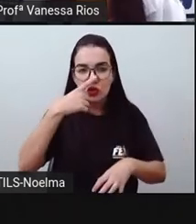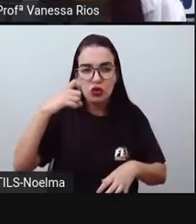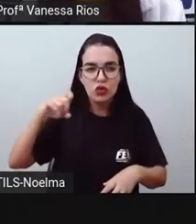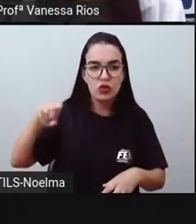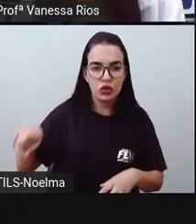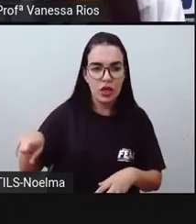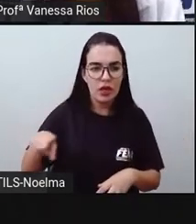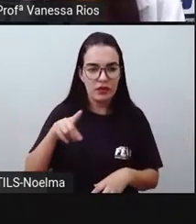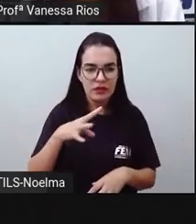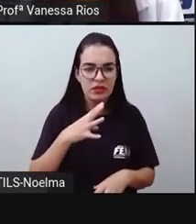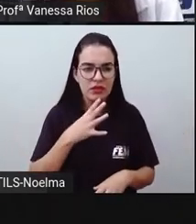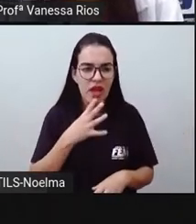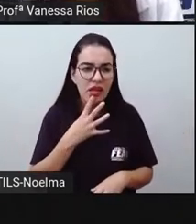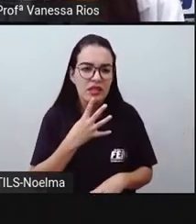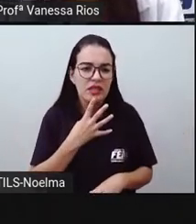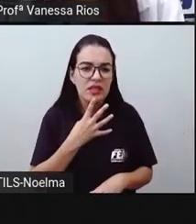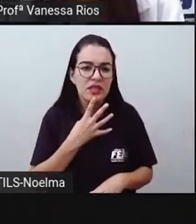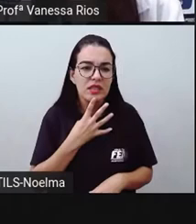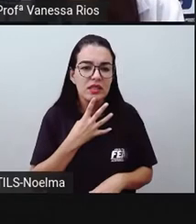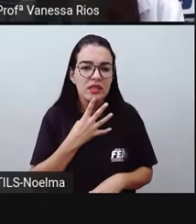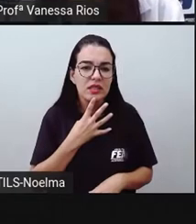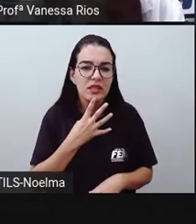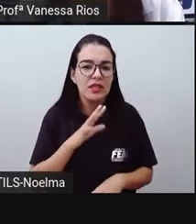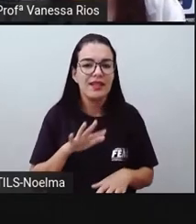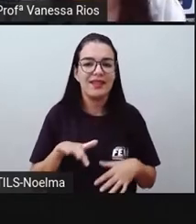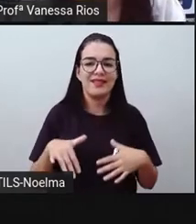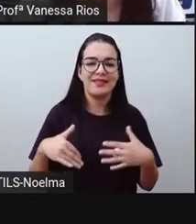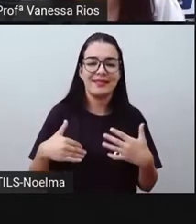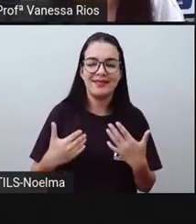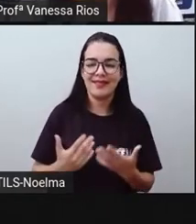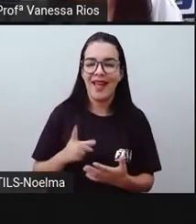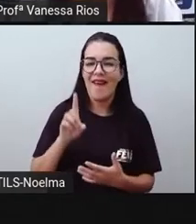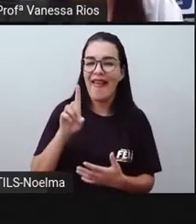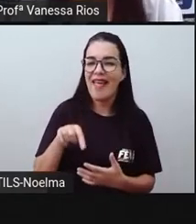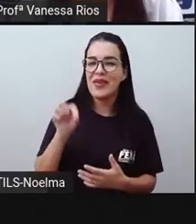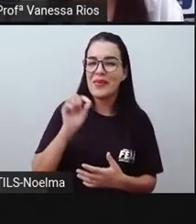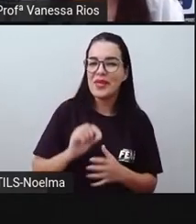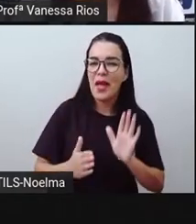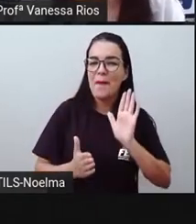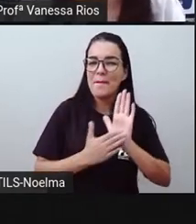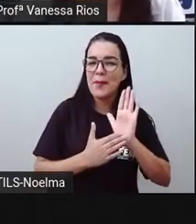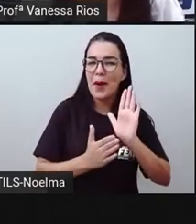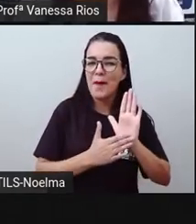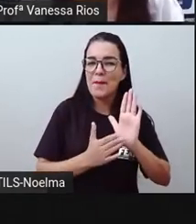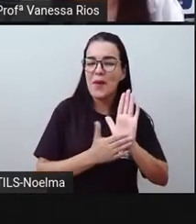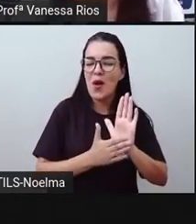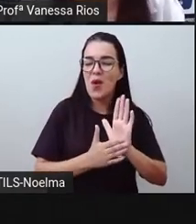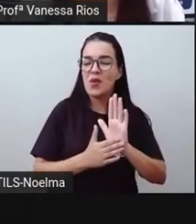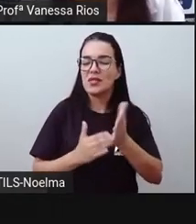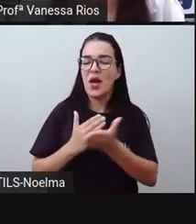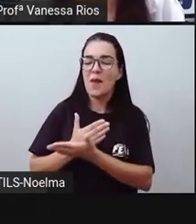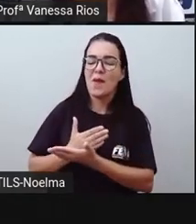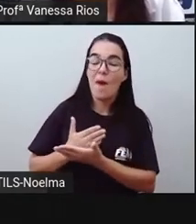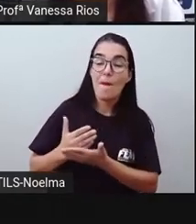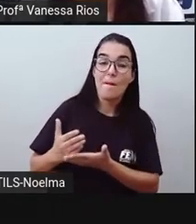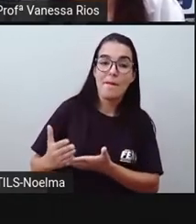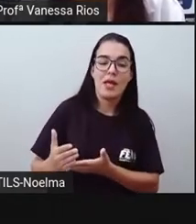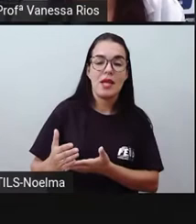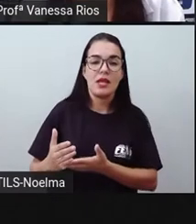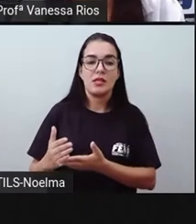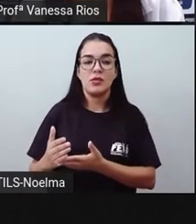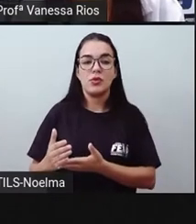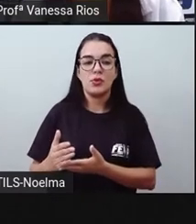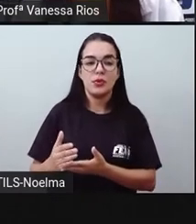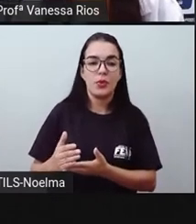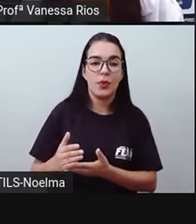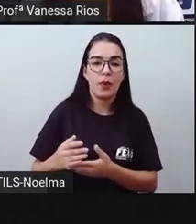a coleta seletiva de lixo surge aí como proposta, como iniciativa que deveria